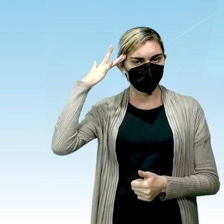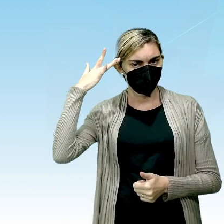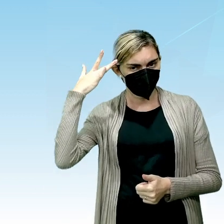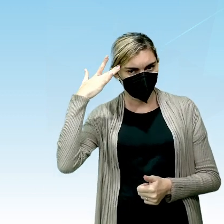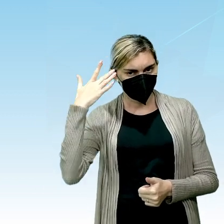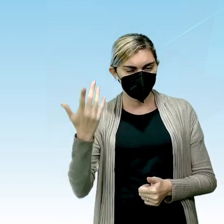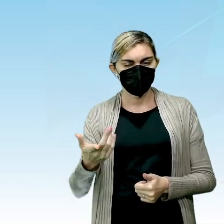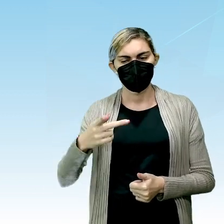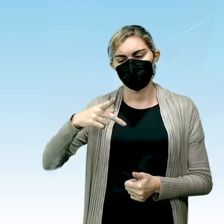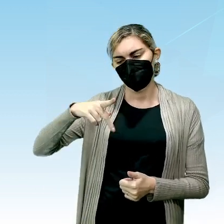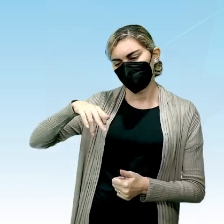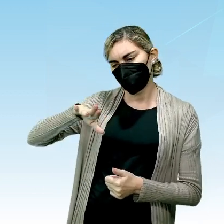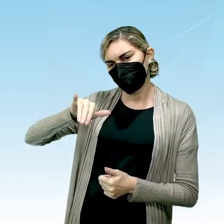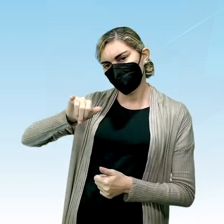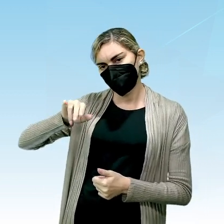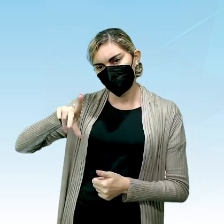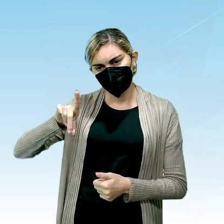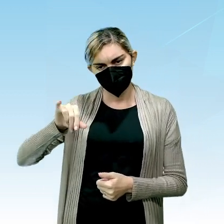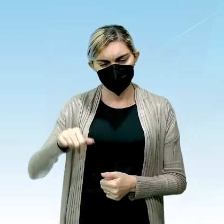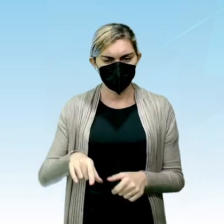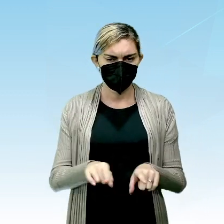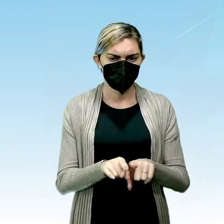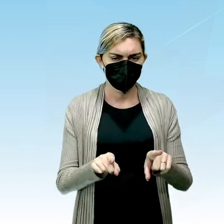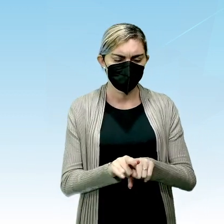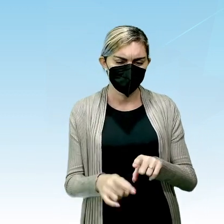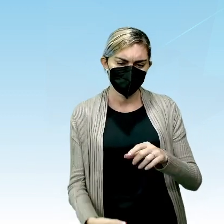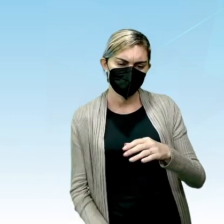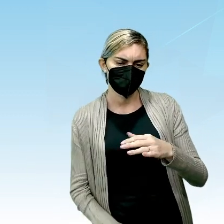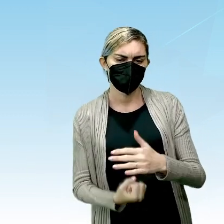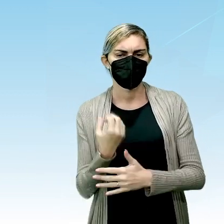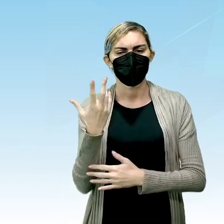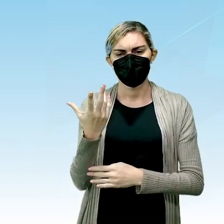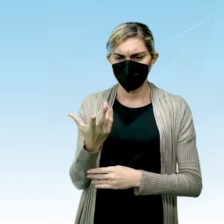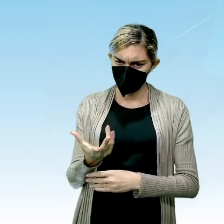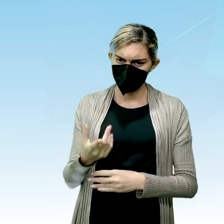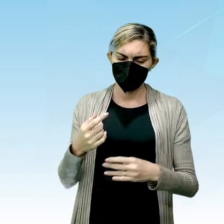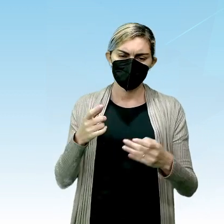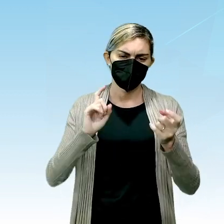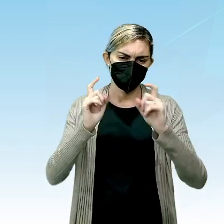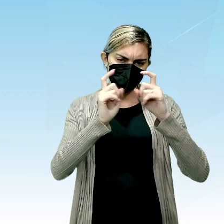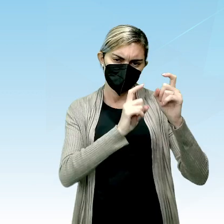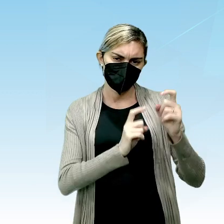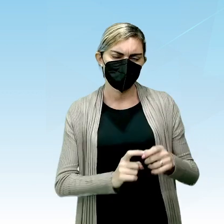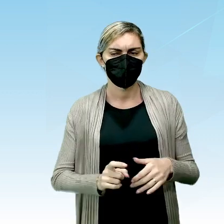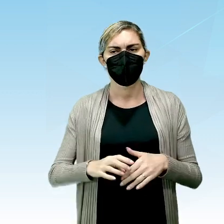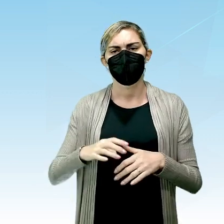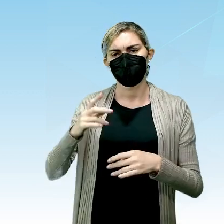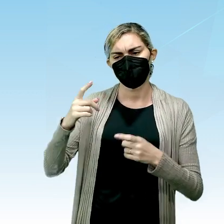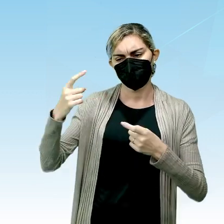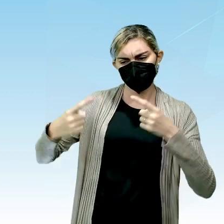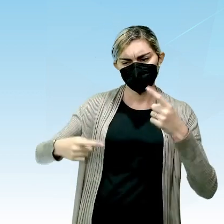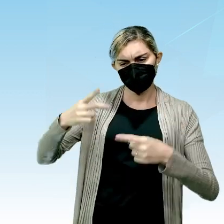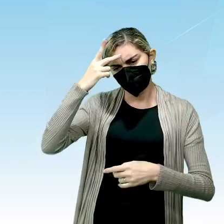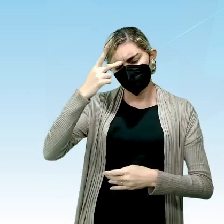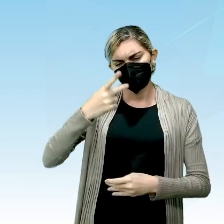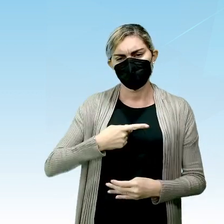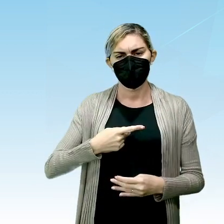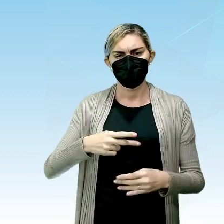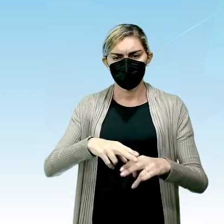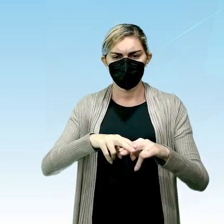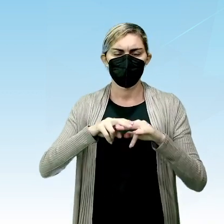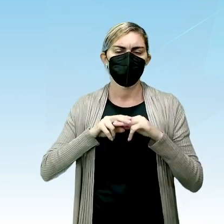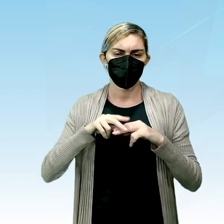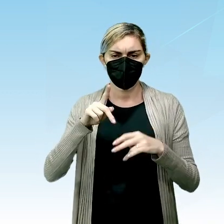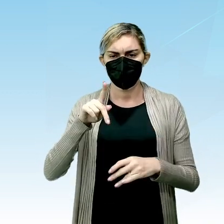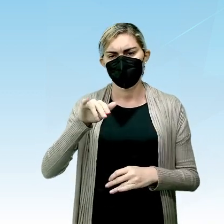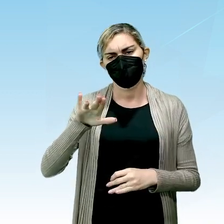A puberdade vai ser uma fase que também surgem muitos questionamentos e conflitos pessoais. Por isso, a puberdade